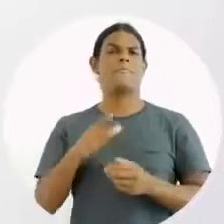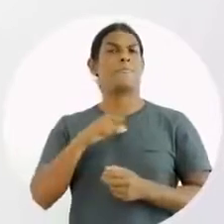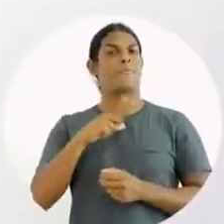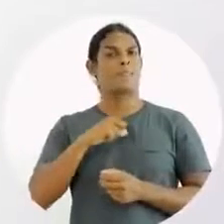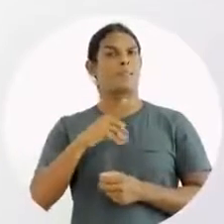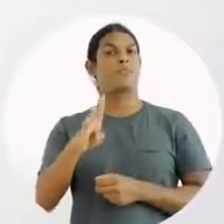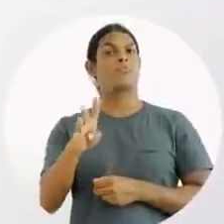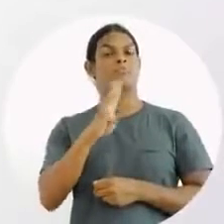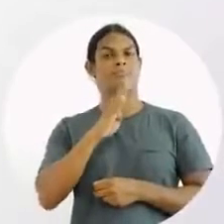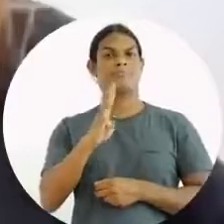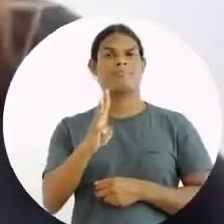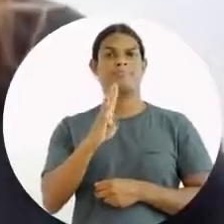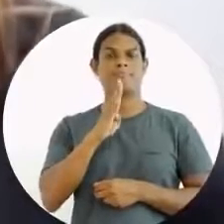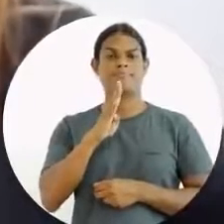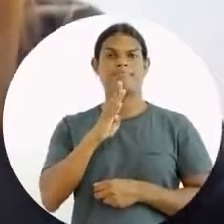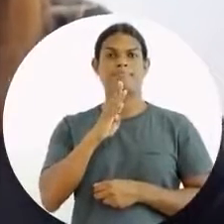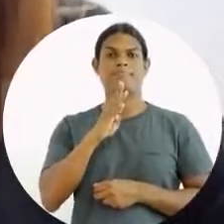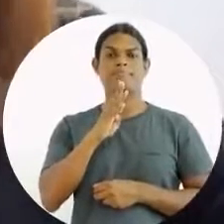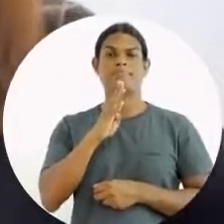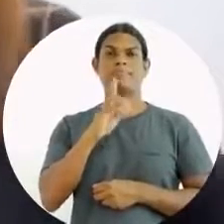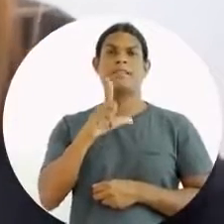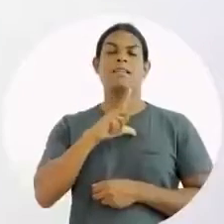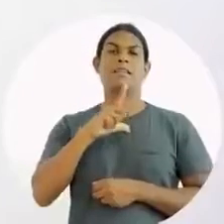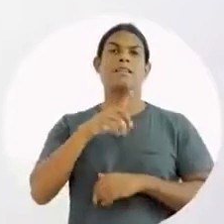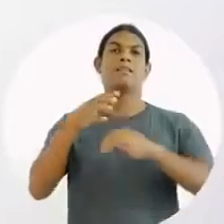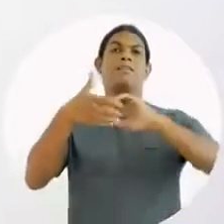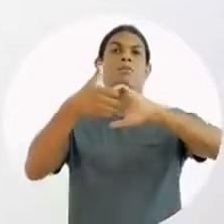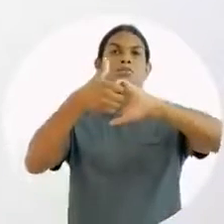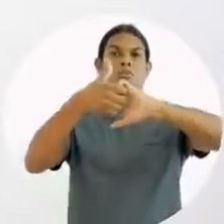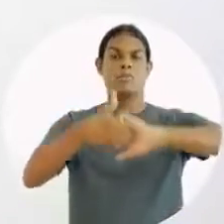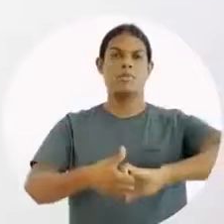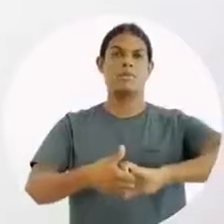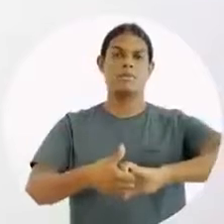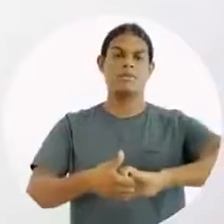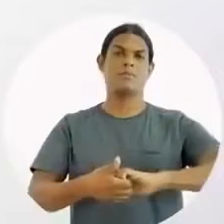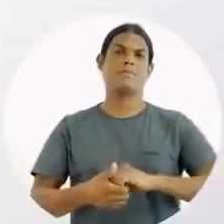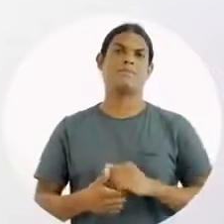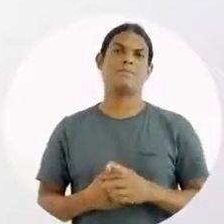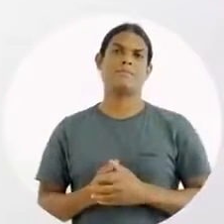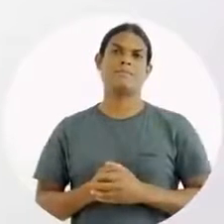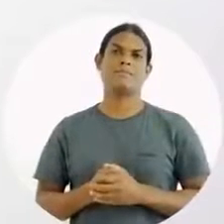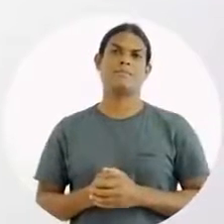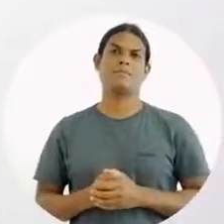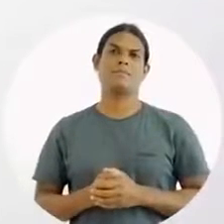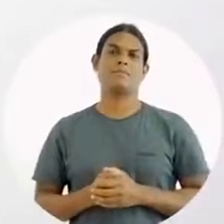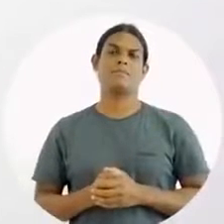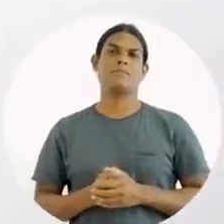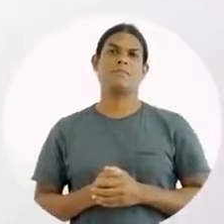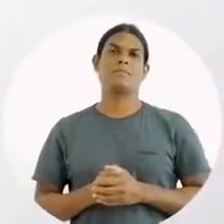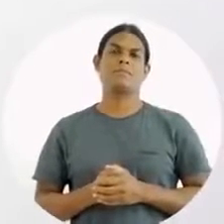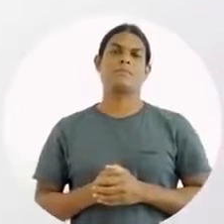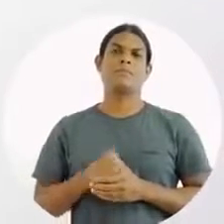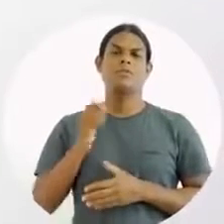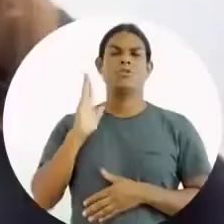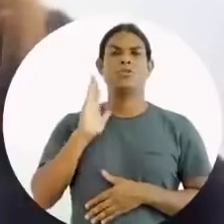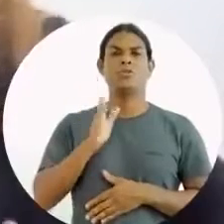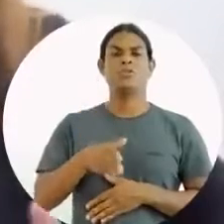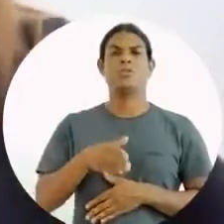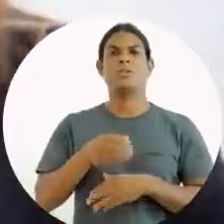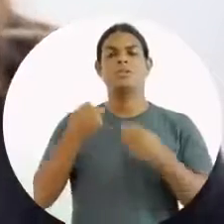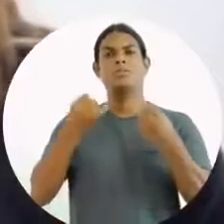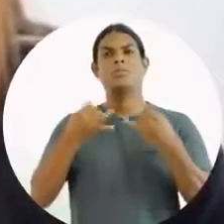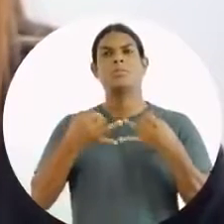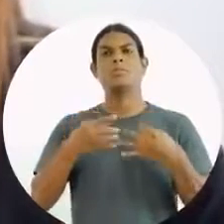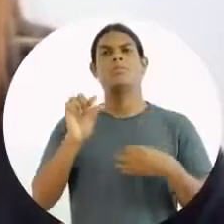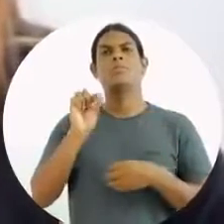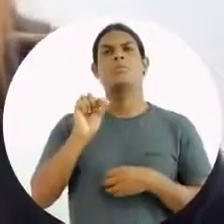tem um conhecimento, é uma pessoa que tem habilidade, é uma pessoa que tem uma atitude. Eu acabei de definir para vocês o que